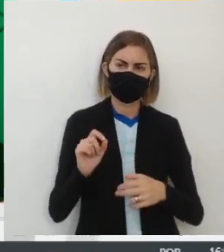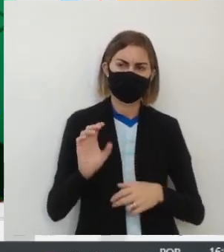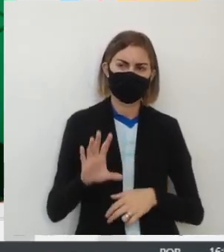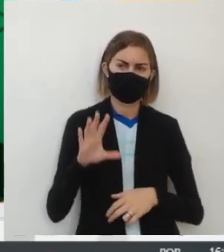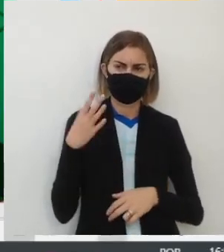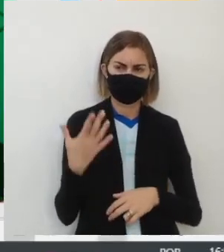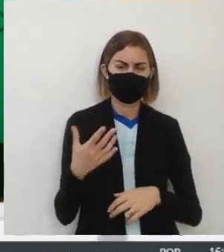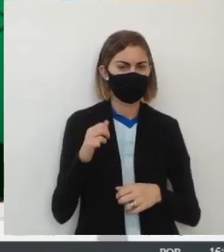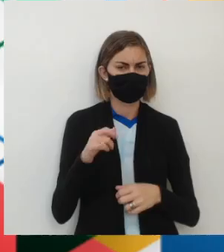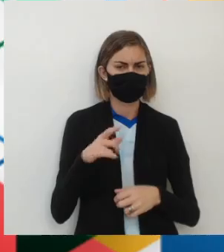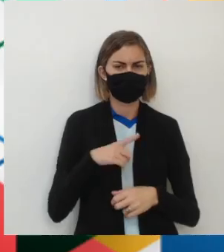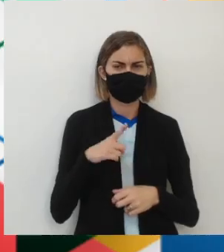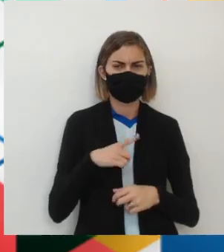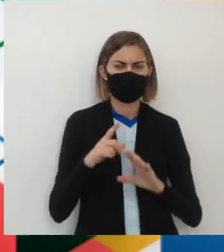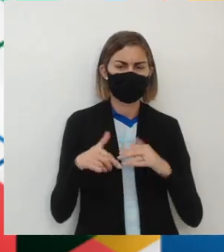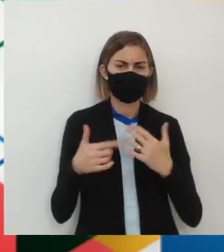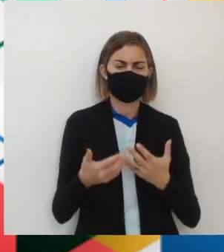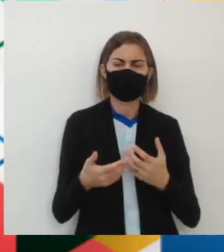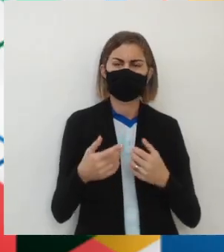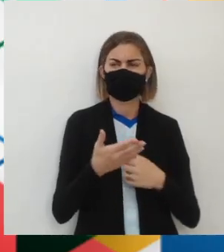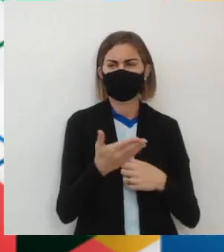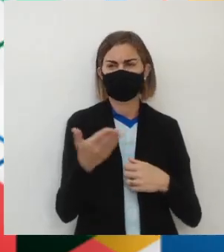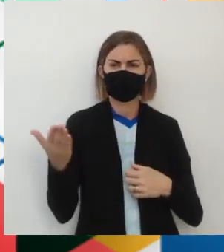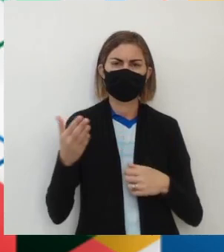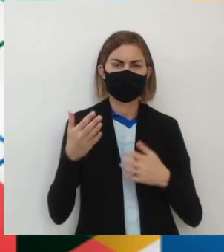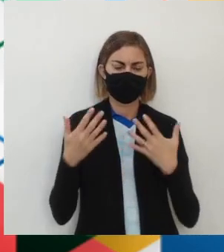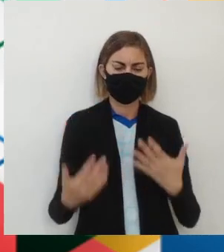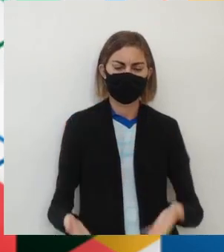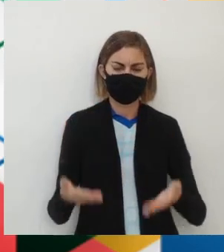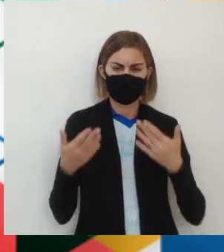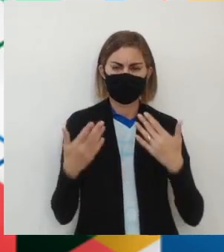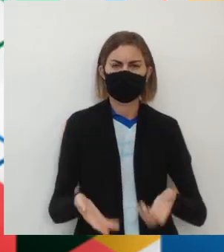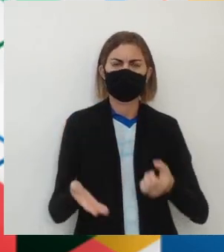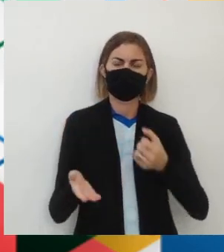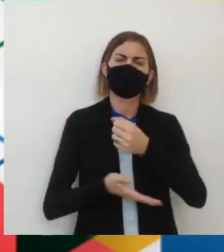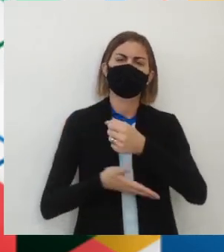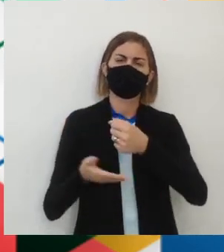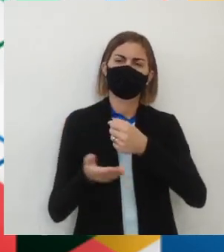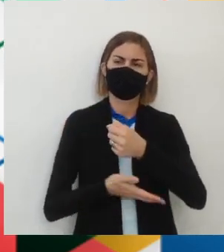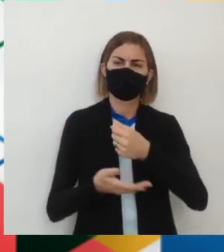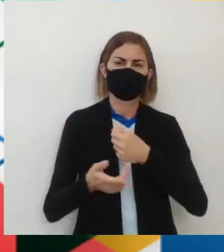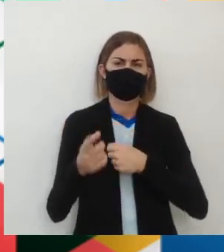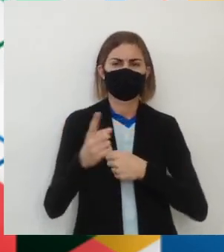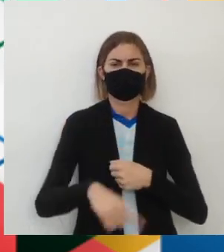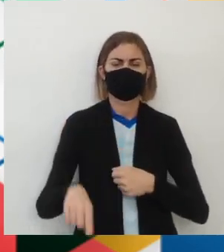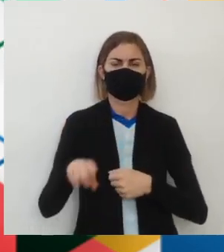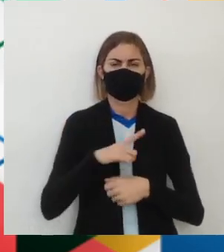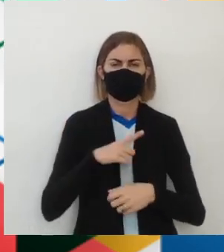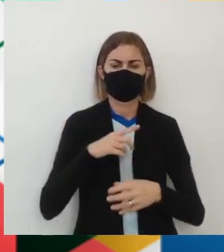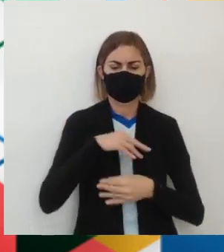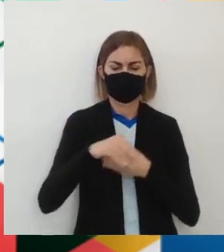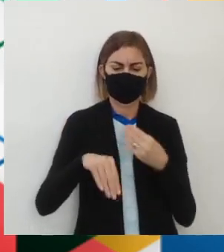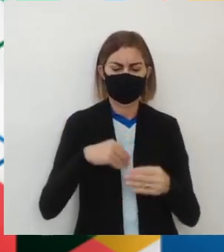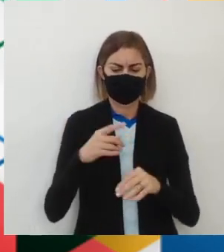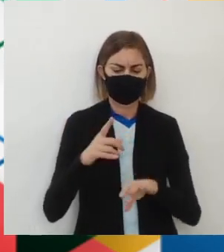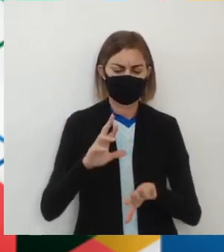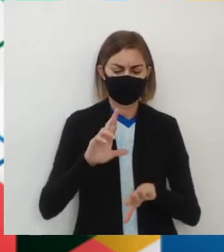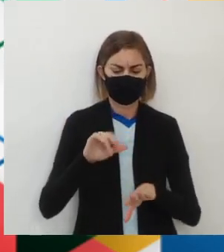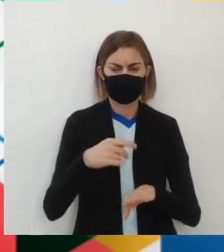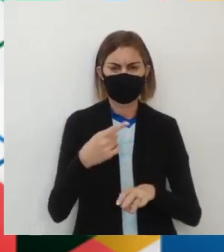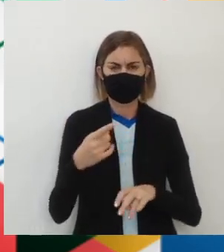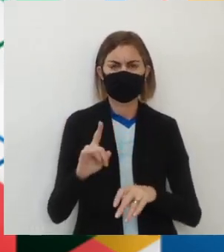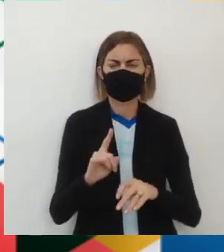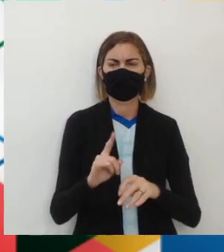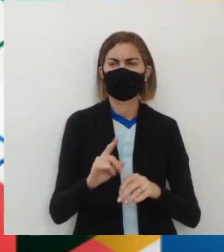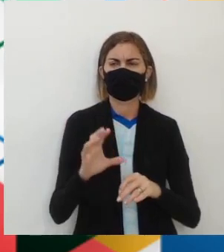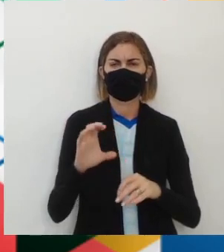acontece? Se eu tenho então essa solução aí que ela é levemente básica, a gente vai desencadear essa reação como sendo uma reação